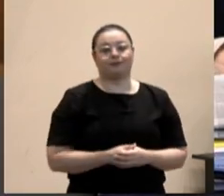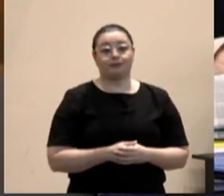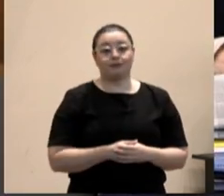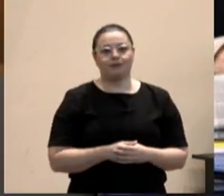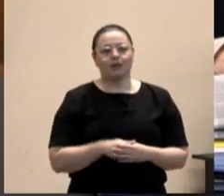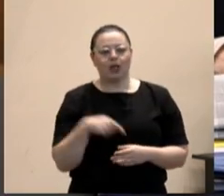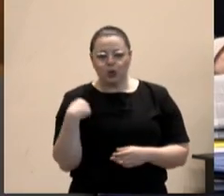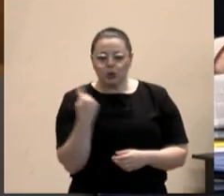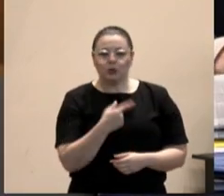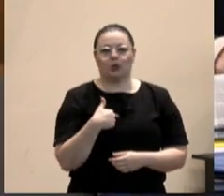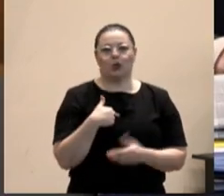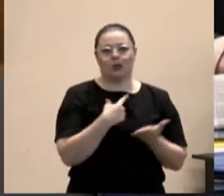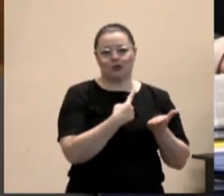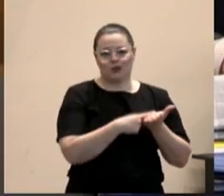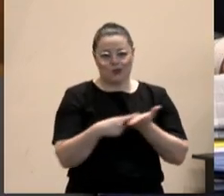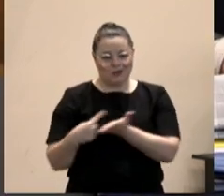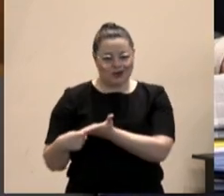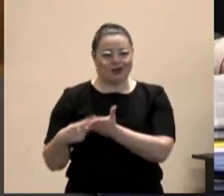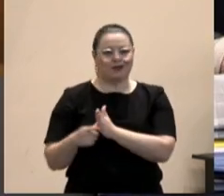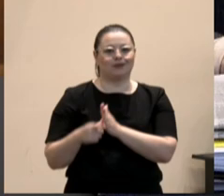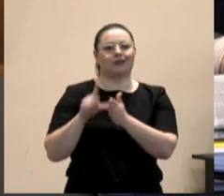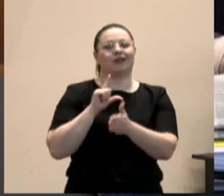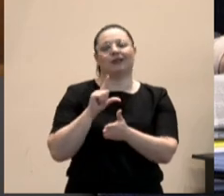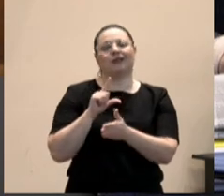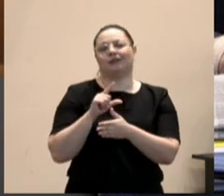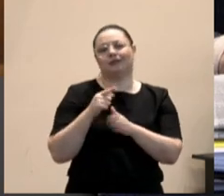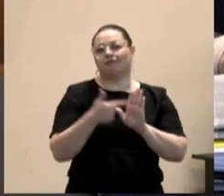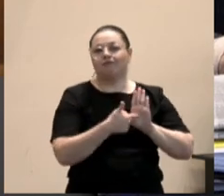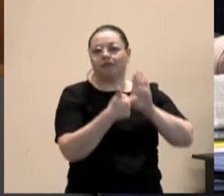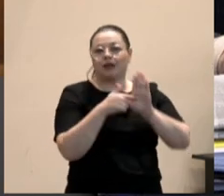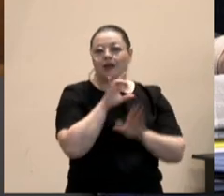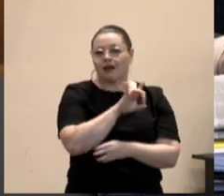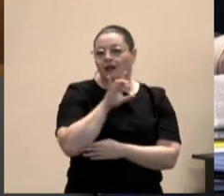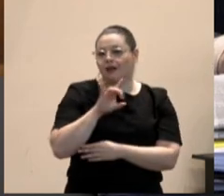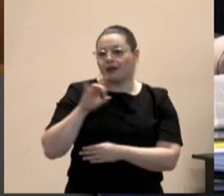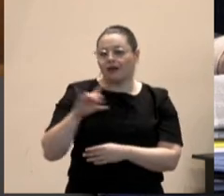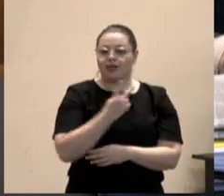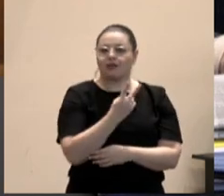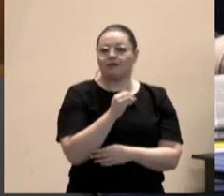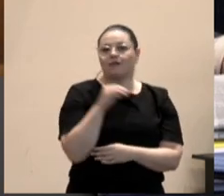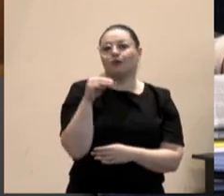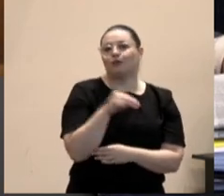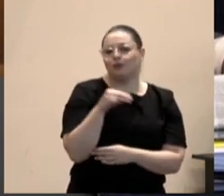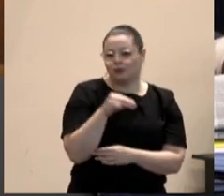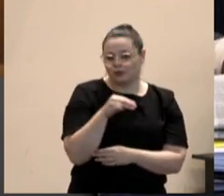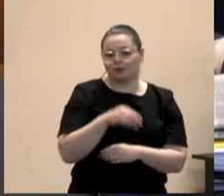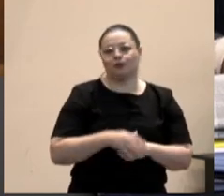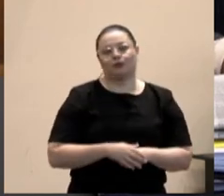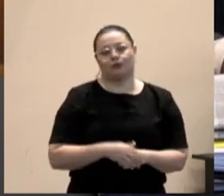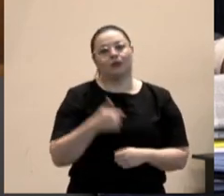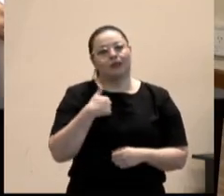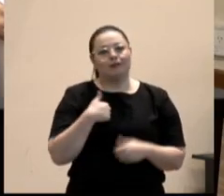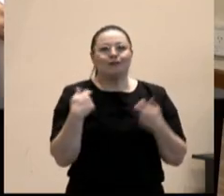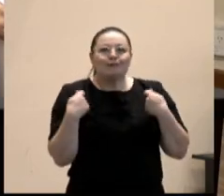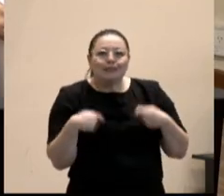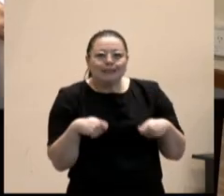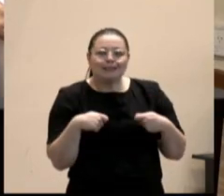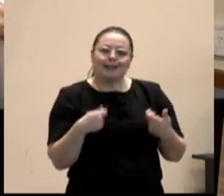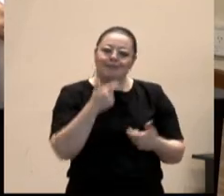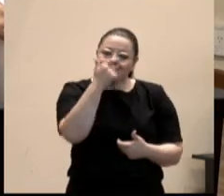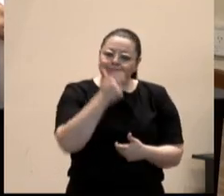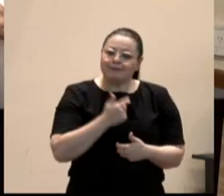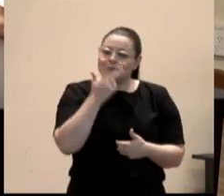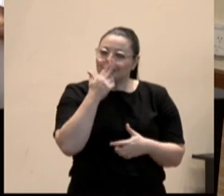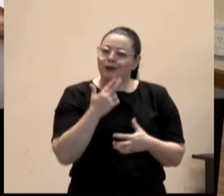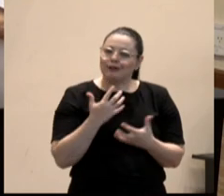aqui uma apresentação em torno de 20 minutos, né, eu vou precisar fazer aquela tarefa chata mesmo de ter